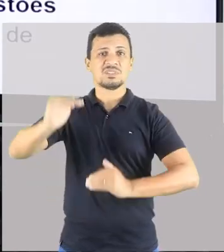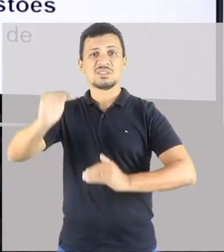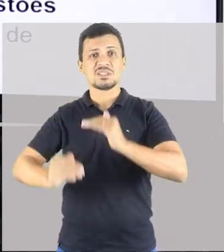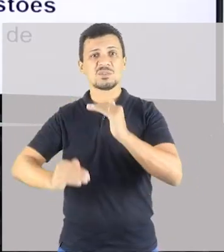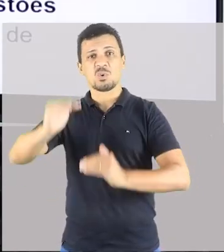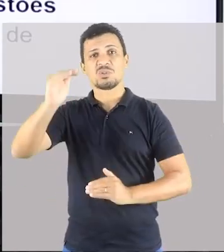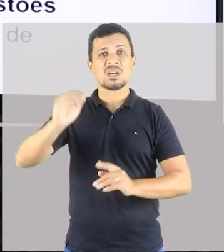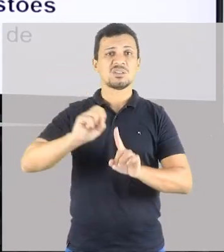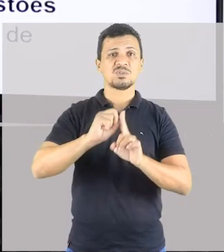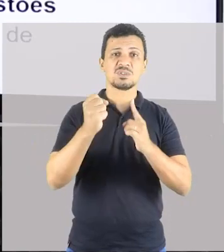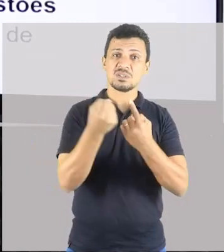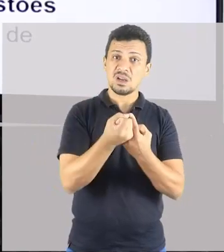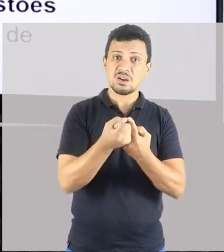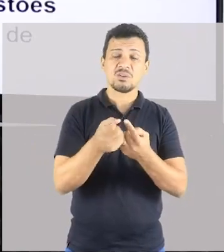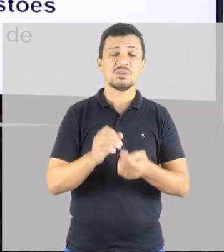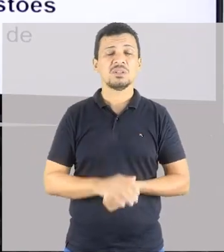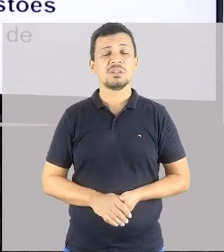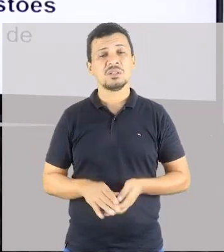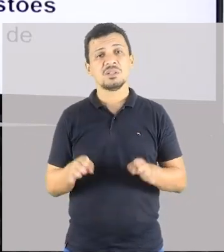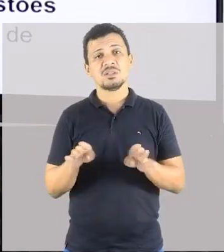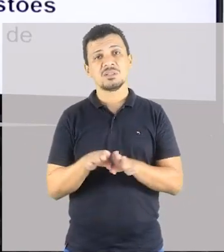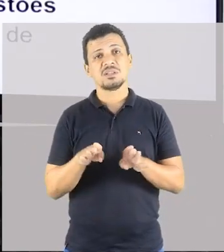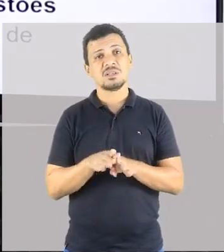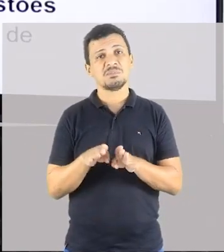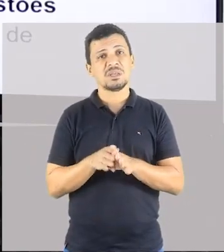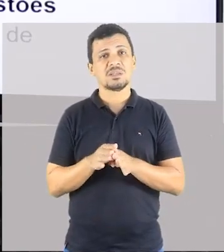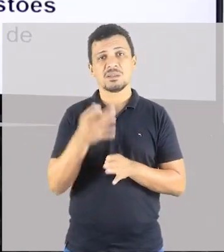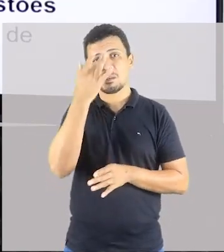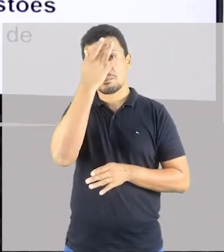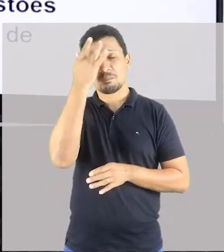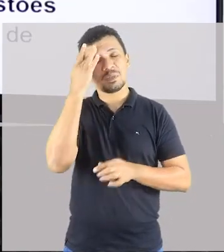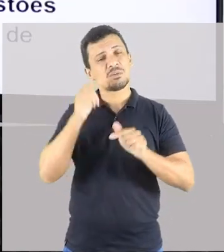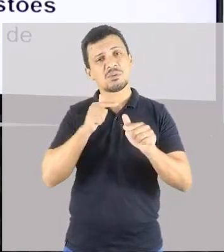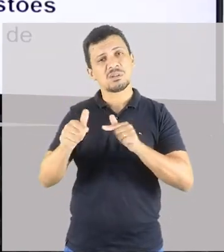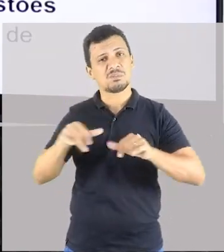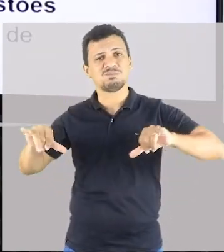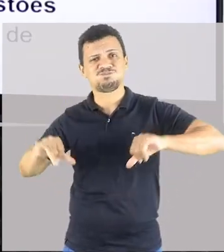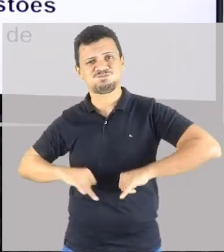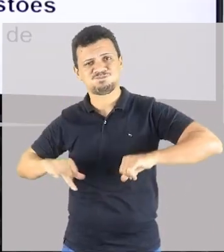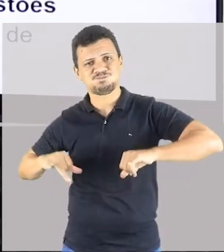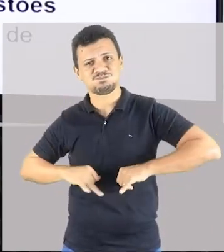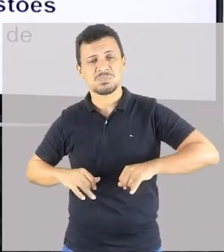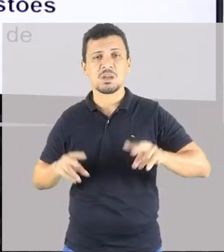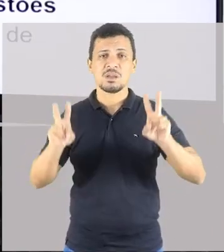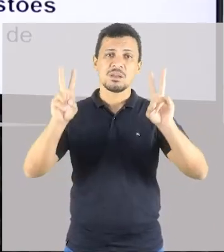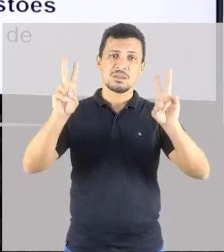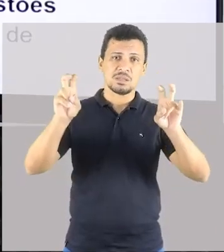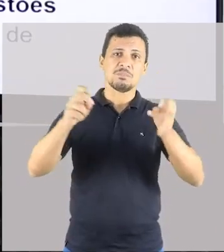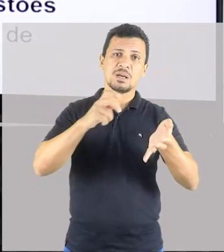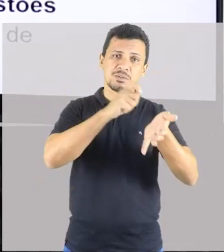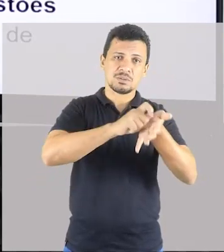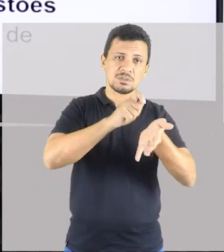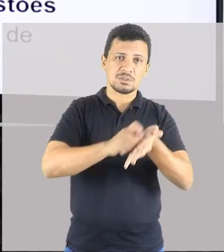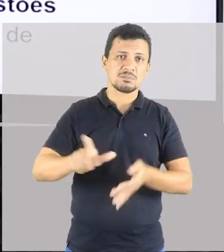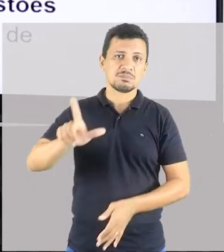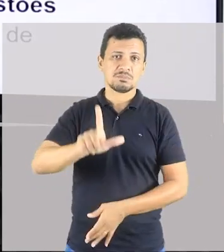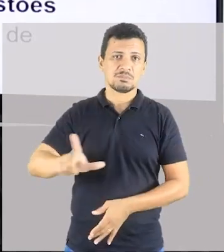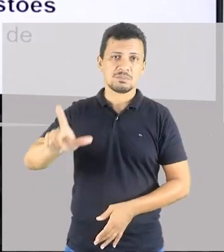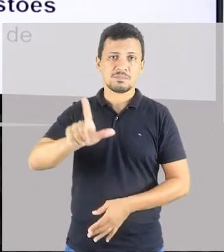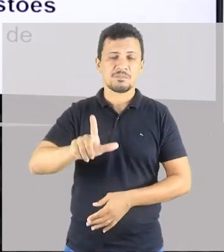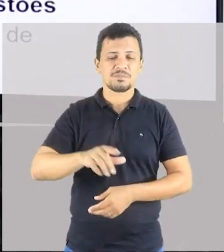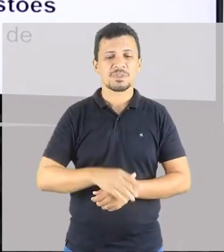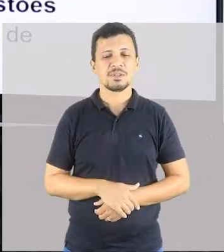sociais, a questão mesmo do processo de exploração, como temáticas para as obras literárias, né? E aí ele